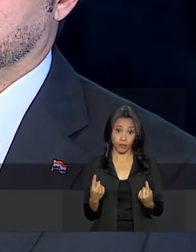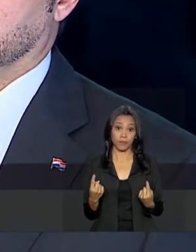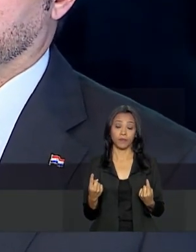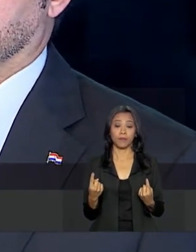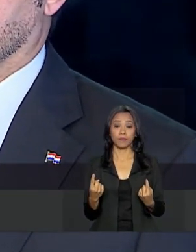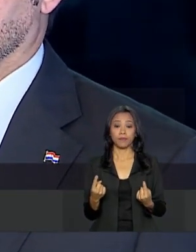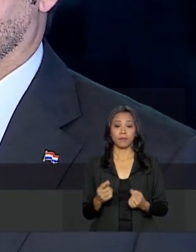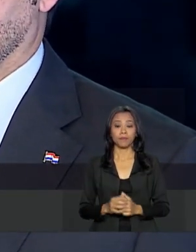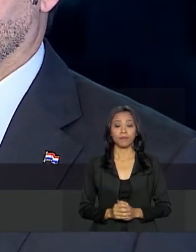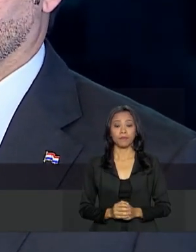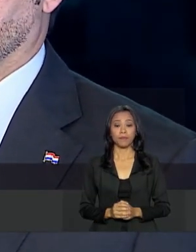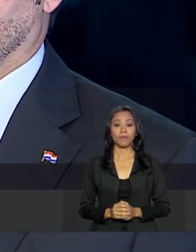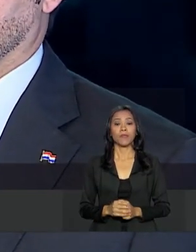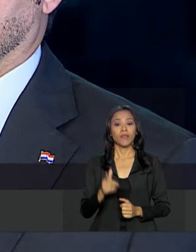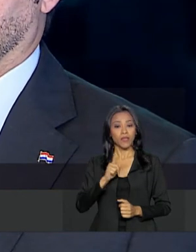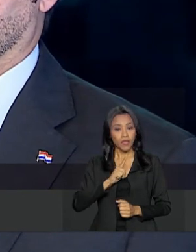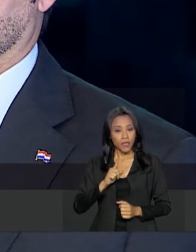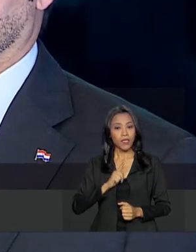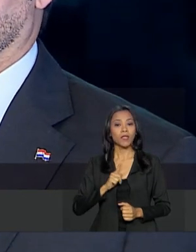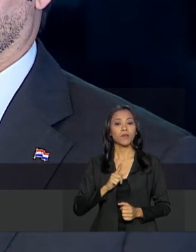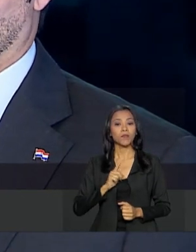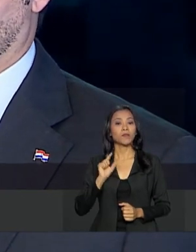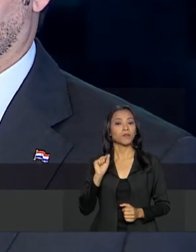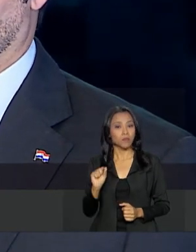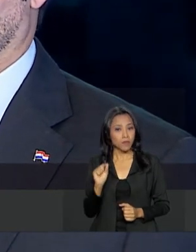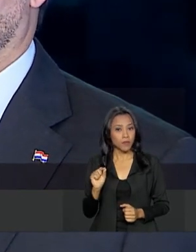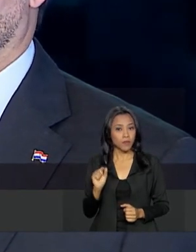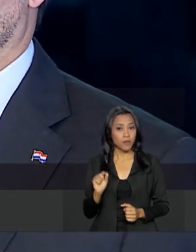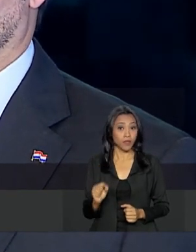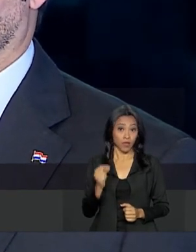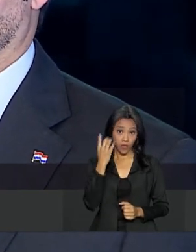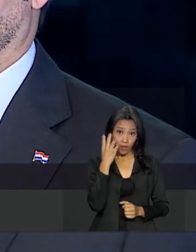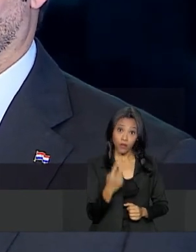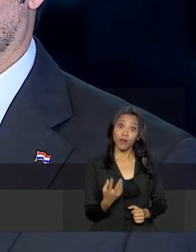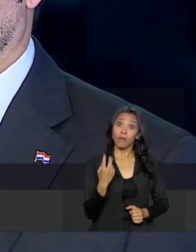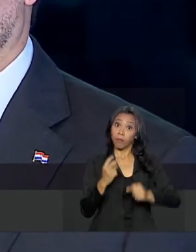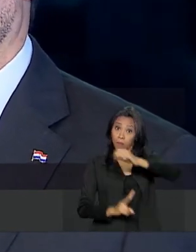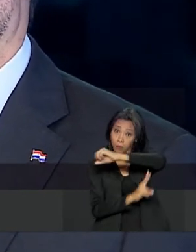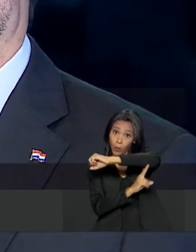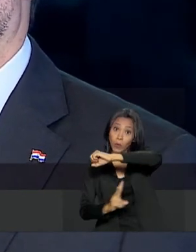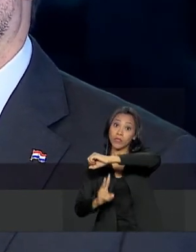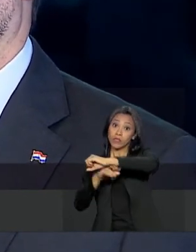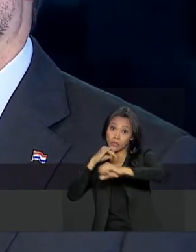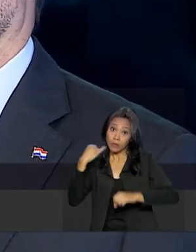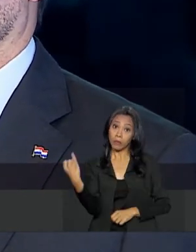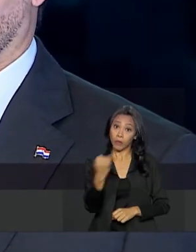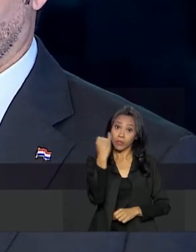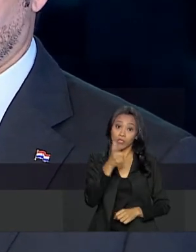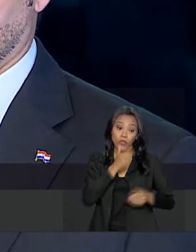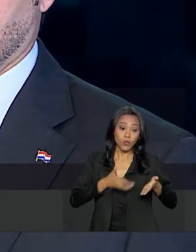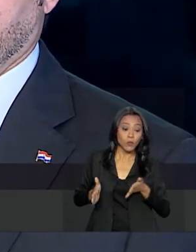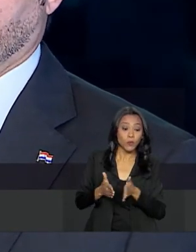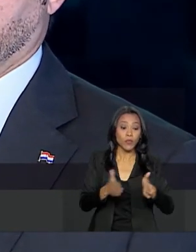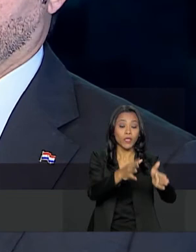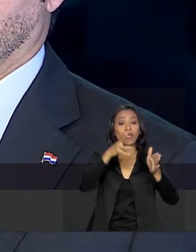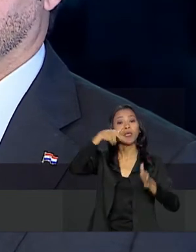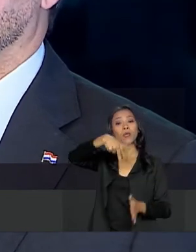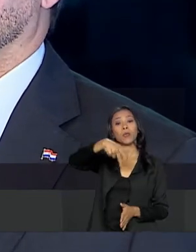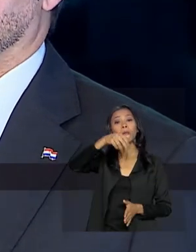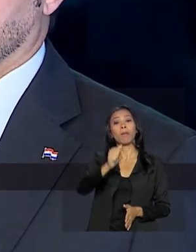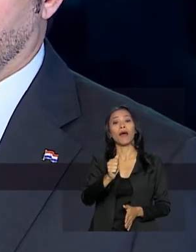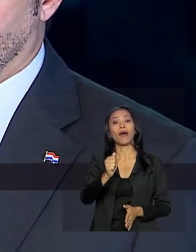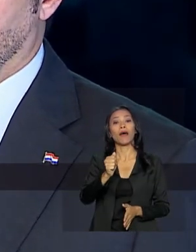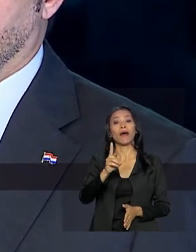conectividad. Tenemos proyectados 4 puentes importantes, 2 sobre el río Paraná, 2 sobre el río